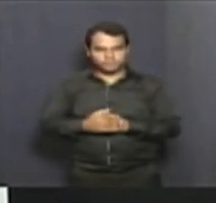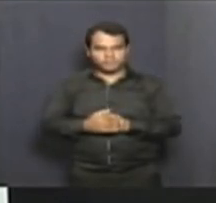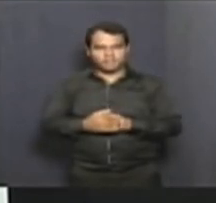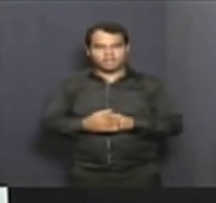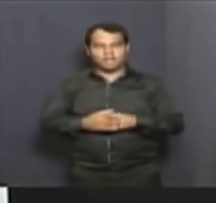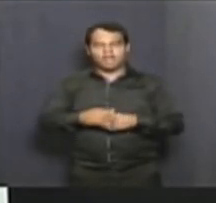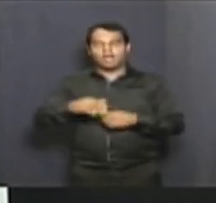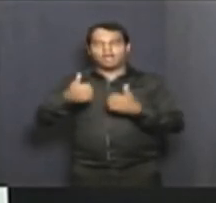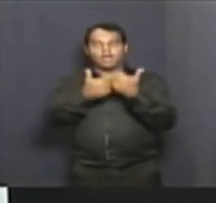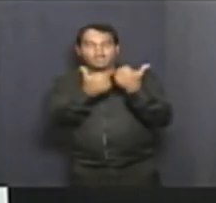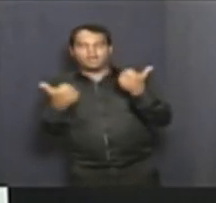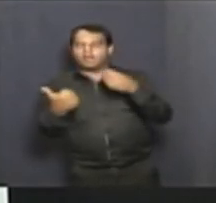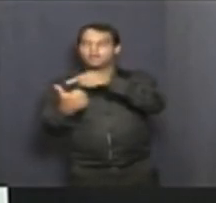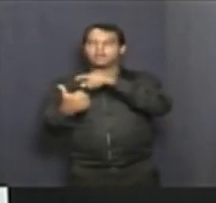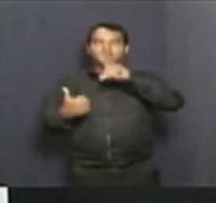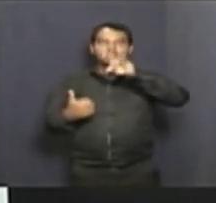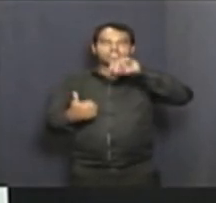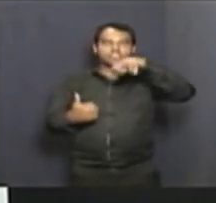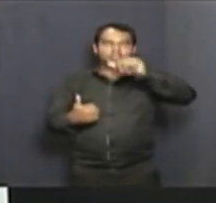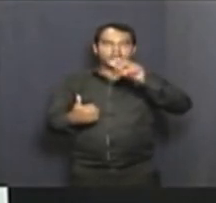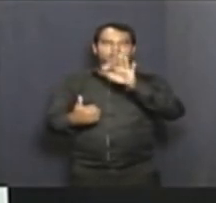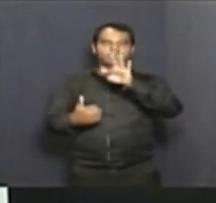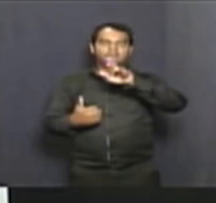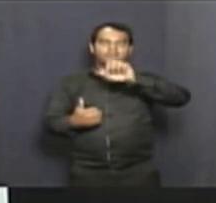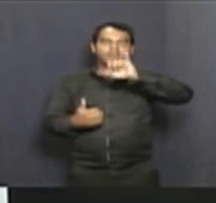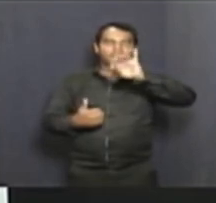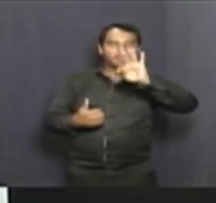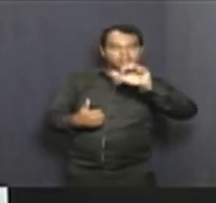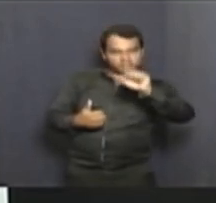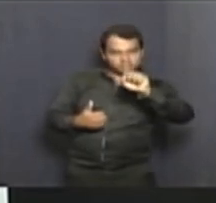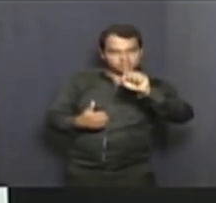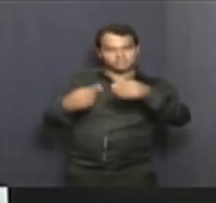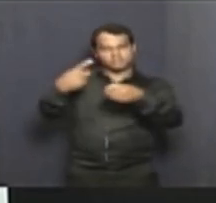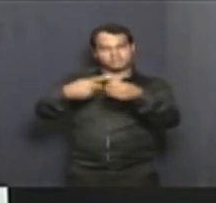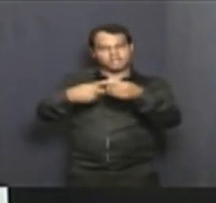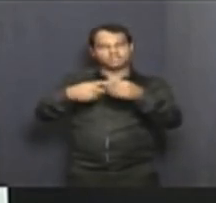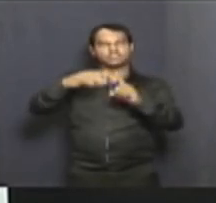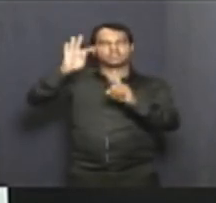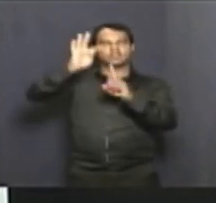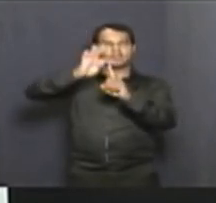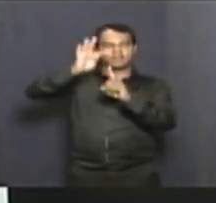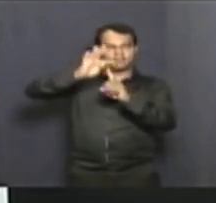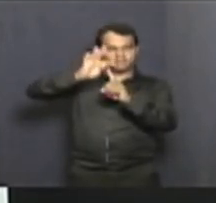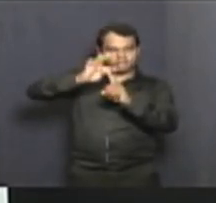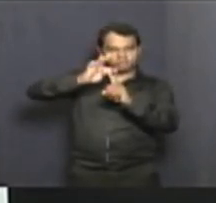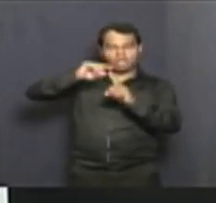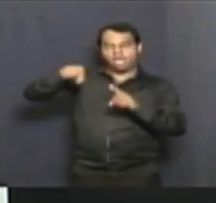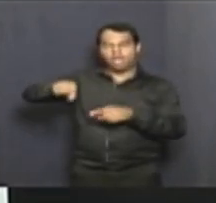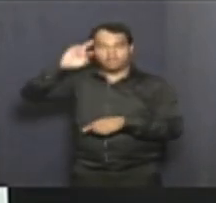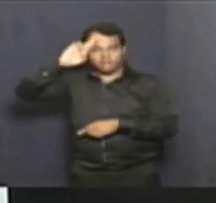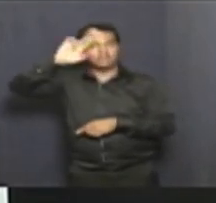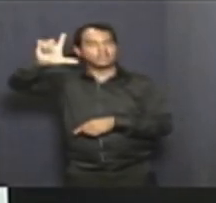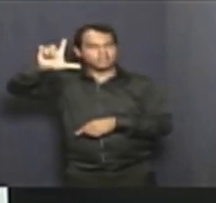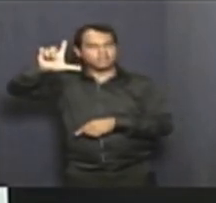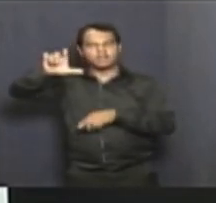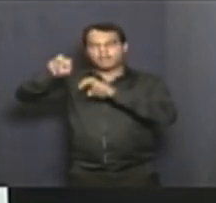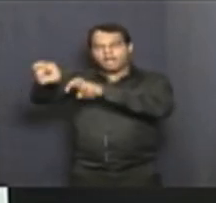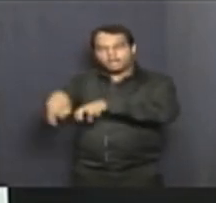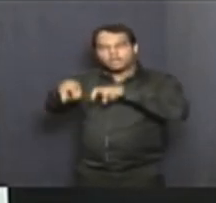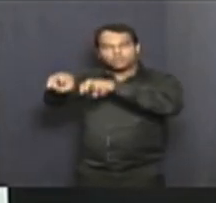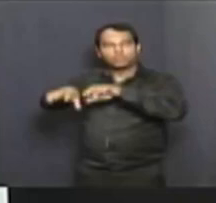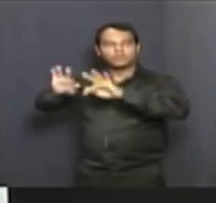freitas da cidade de terenos líder na região na agricultura familiar daí porque